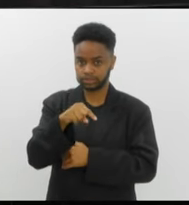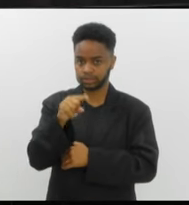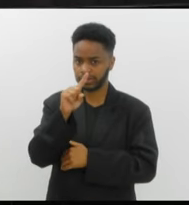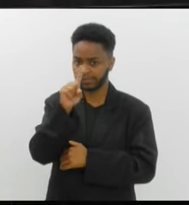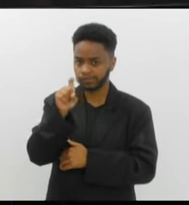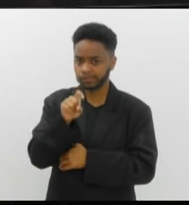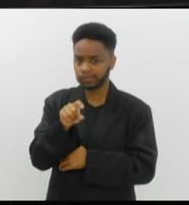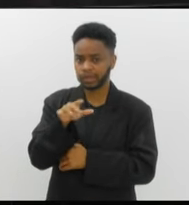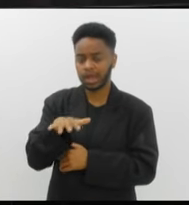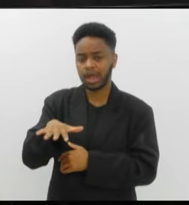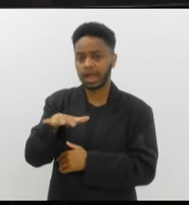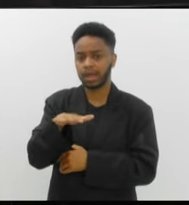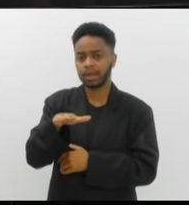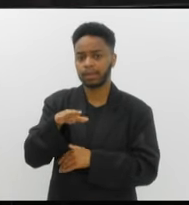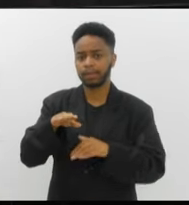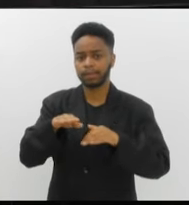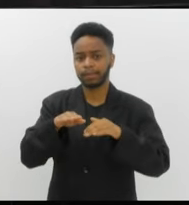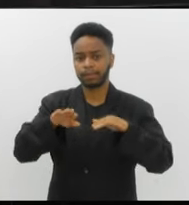do Paraíba do Sul